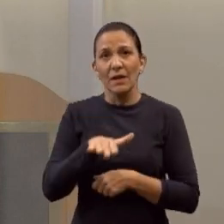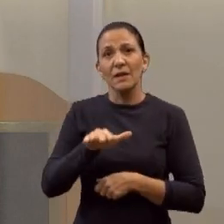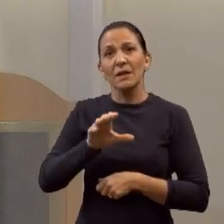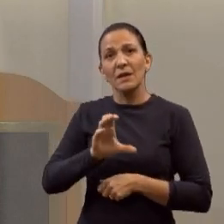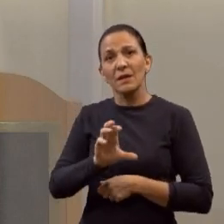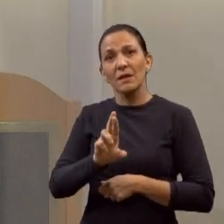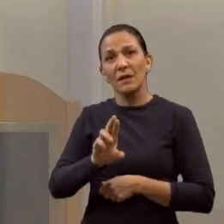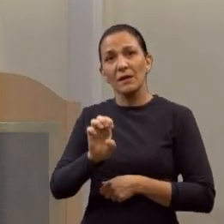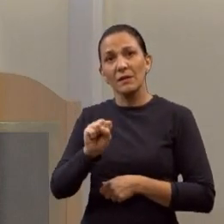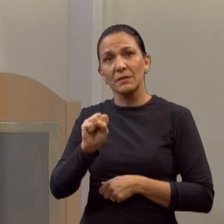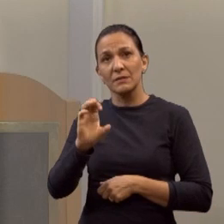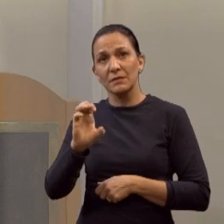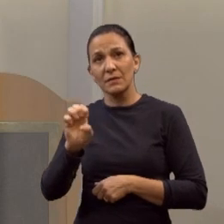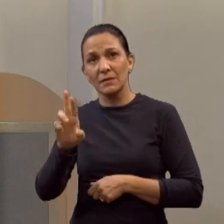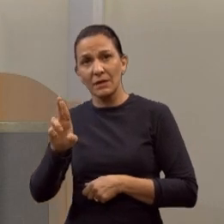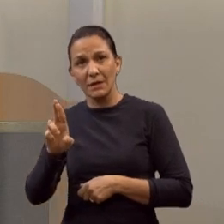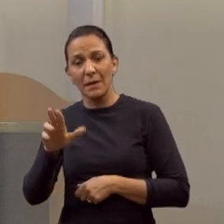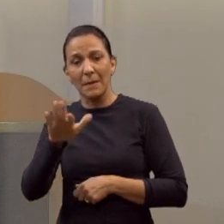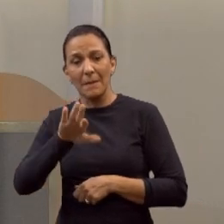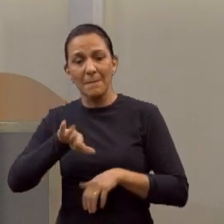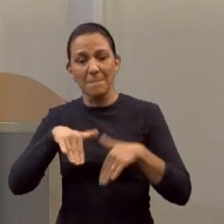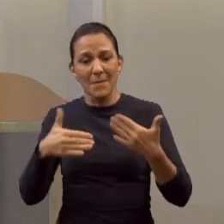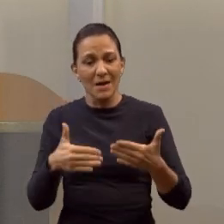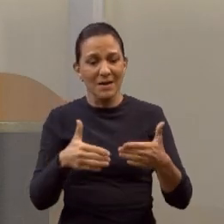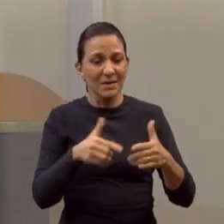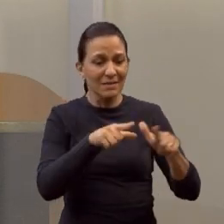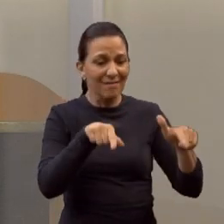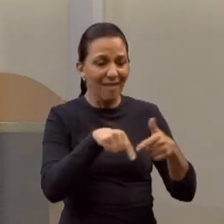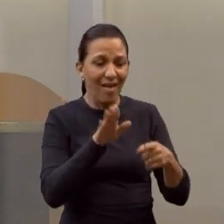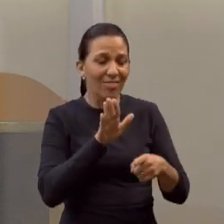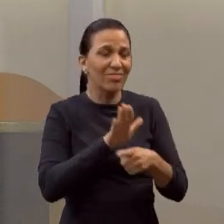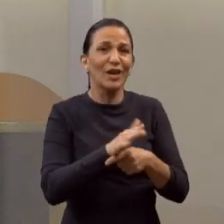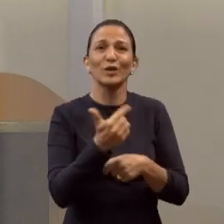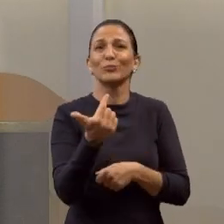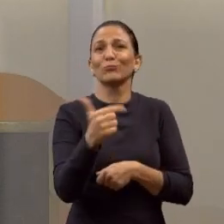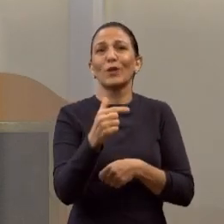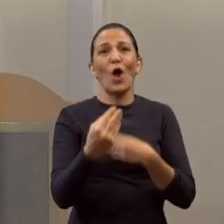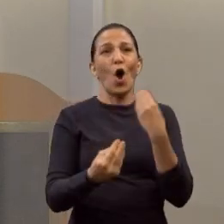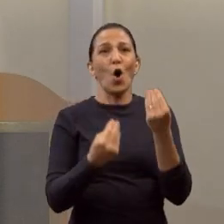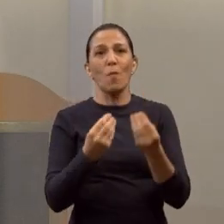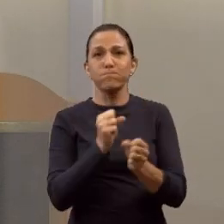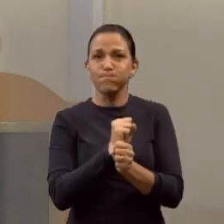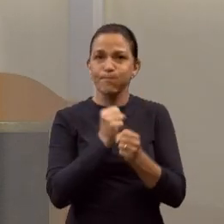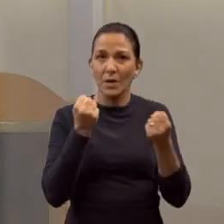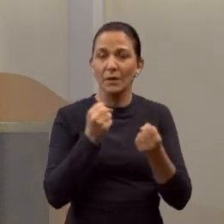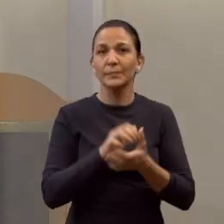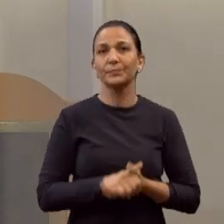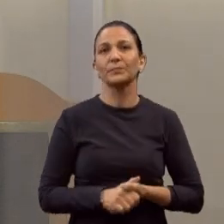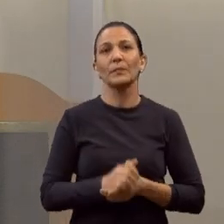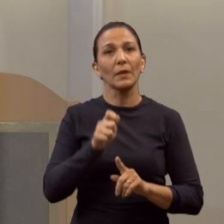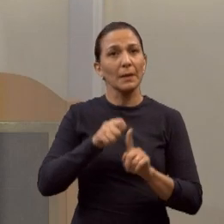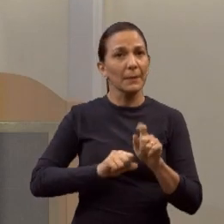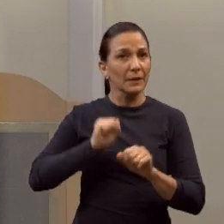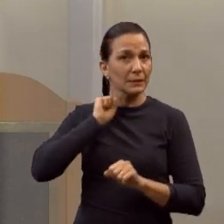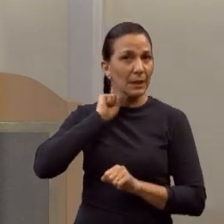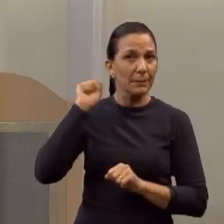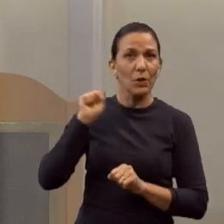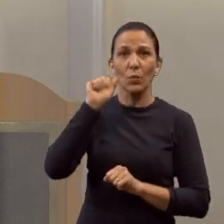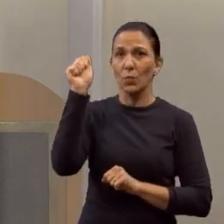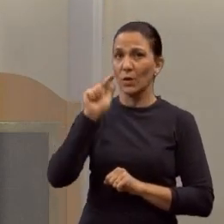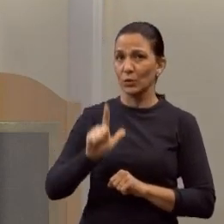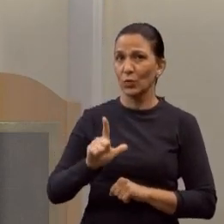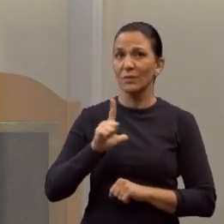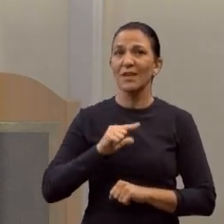nas avaliações. Não tem espaço para esse psiquiatra atender. Então, no Abril Azul, fechamos o mês assim,